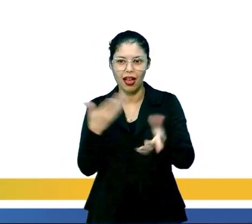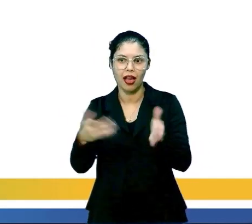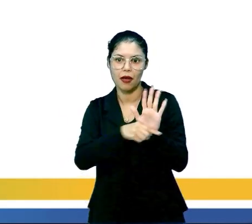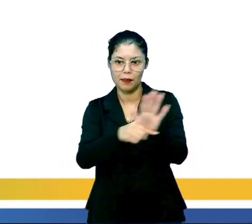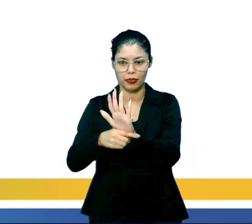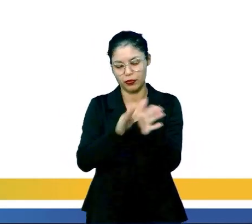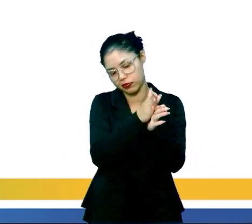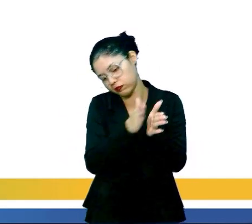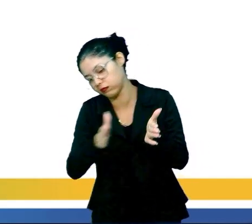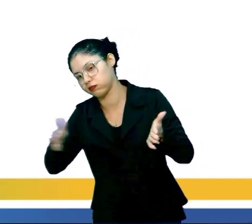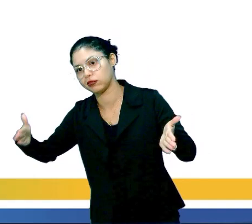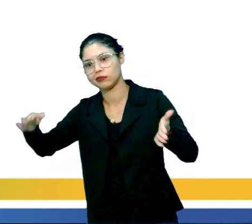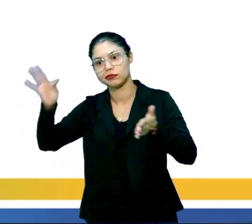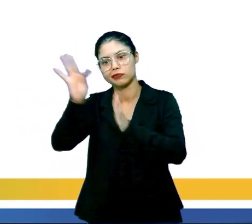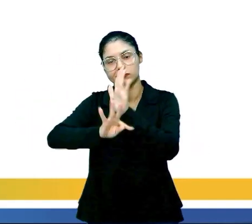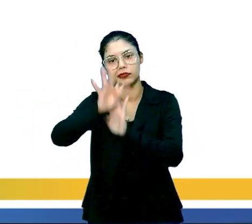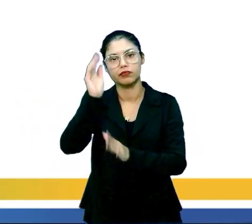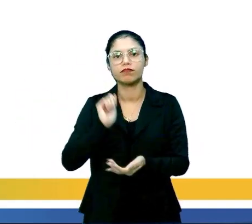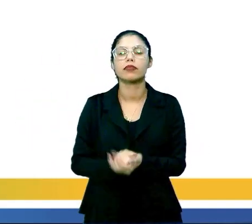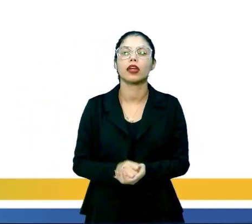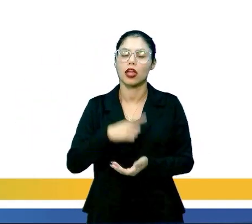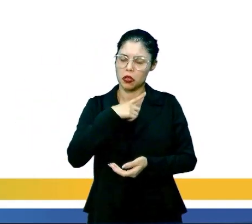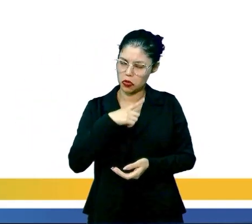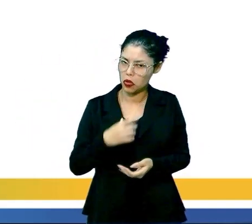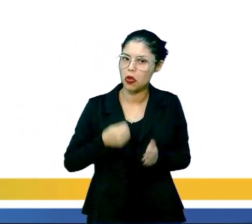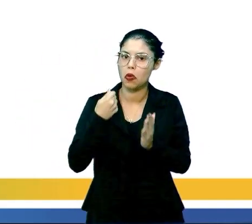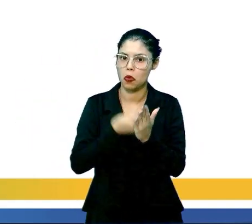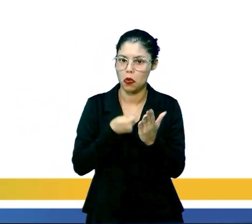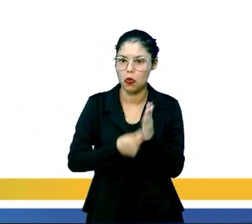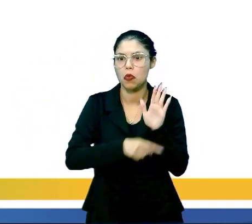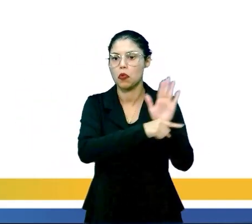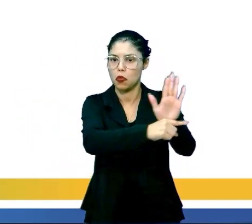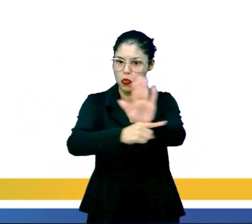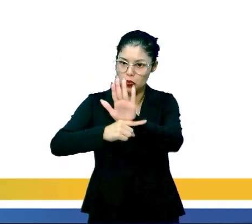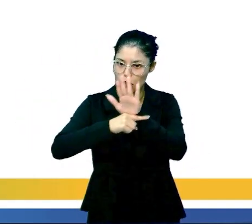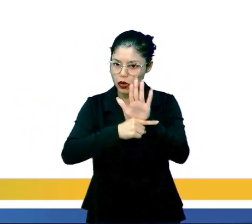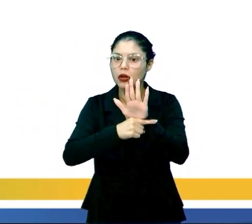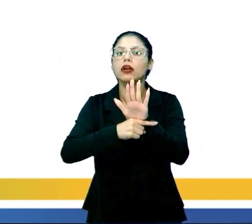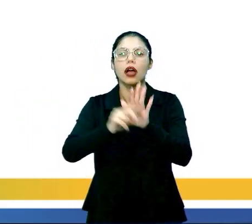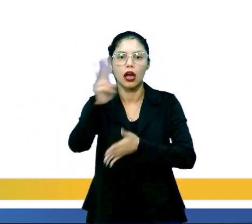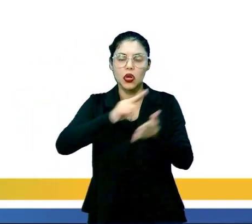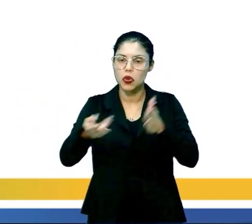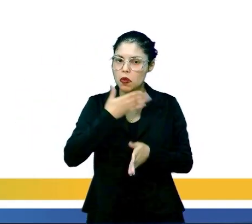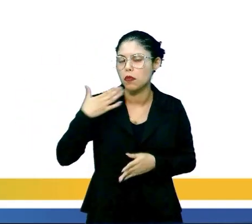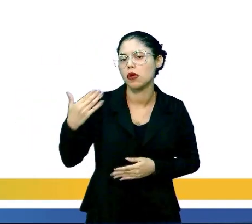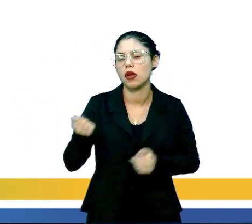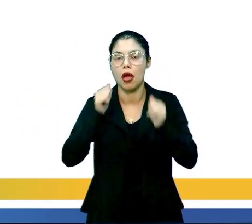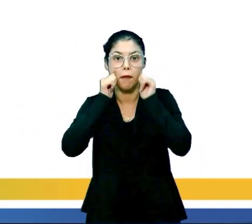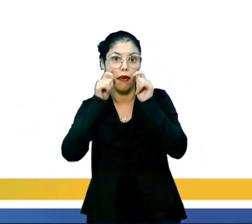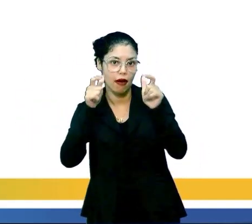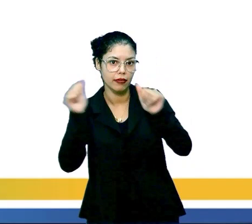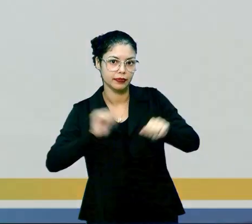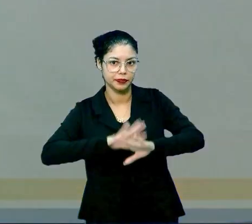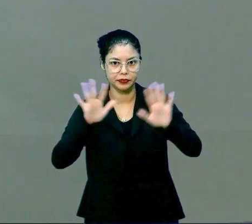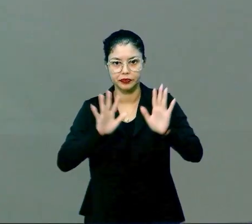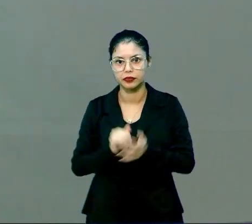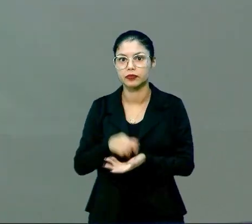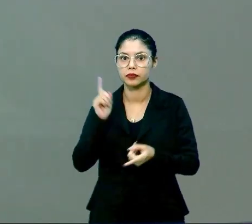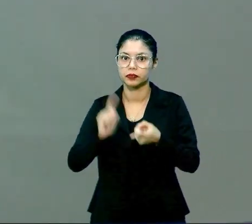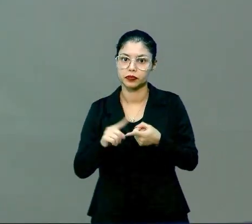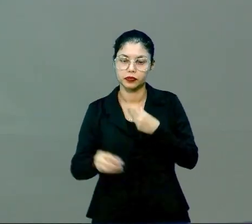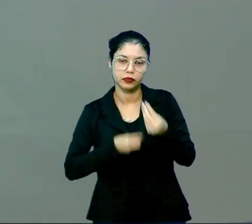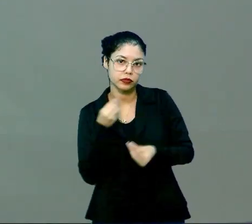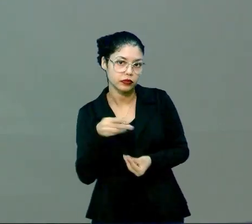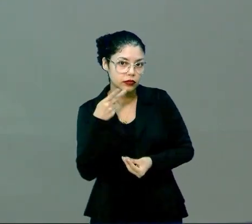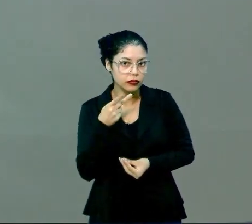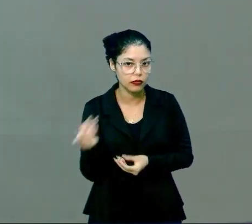convincentes ao longo do texto para dar respaldo à proposta apresentada e deixar a leitura mais atrativa, é claro. Porque,